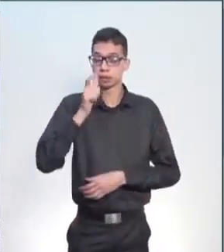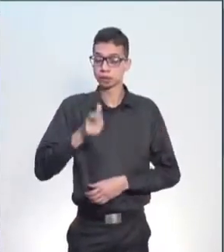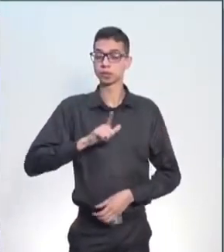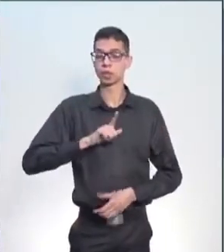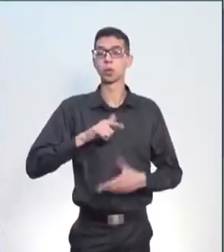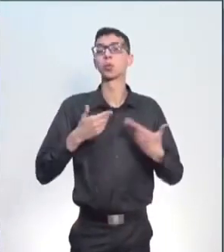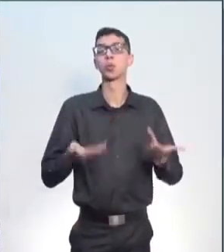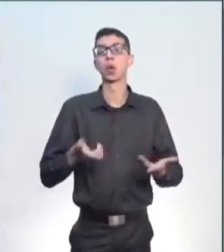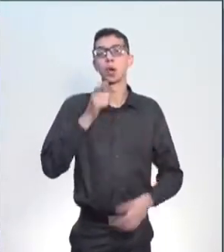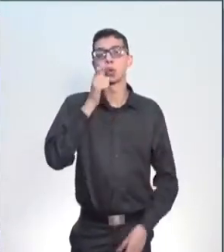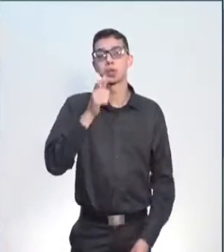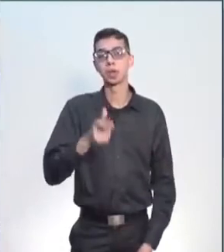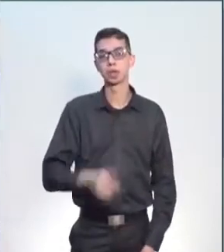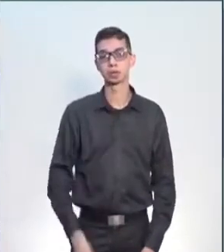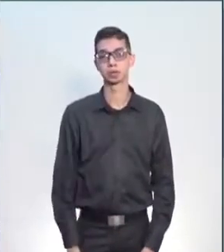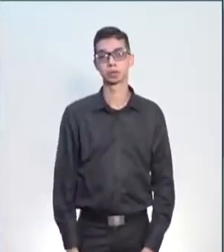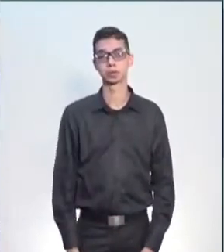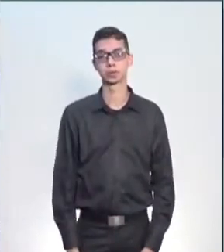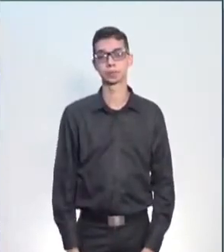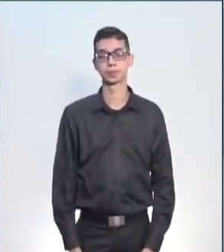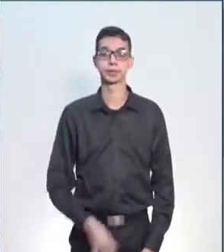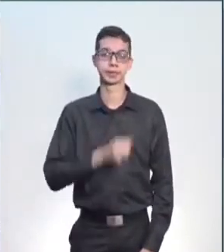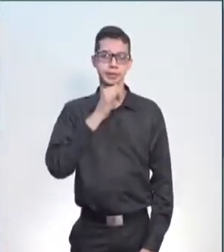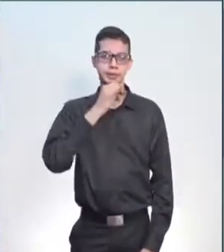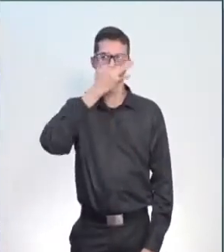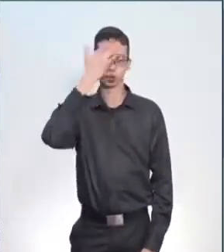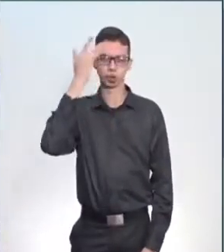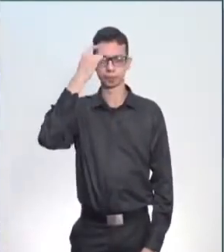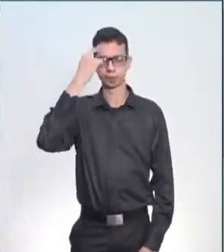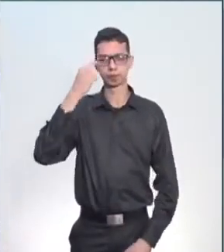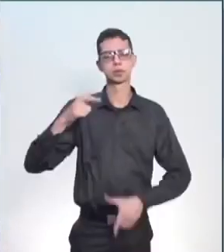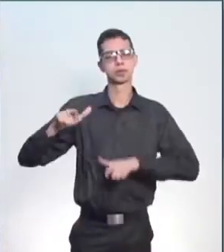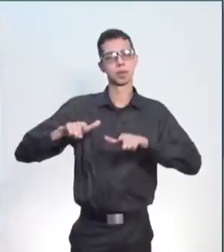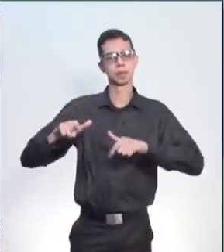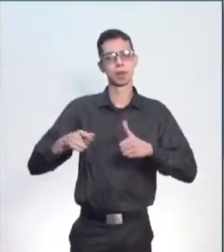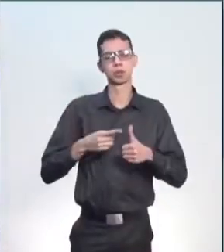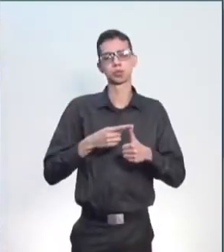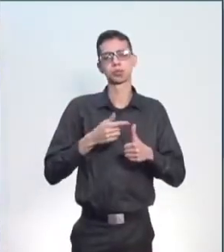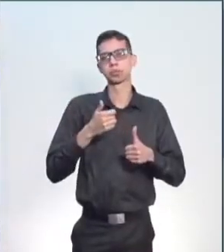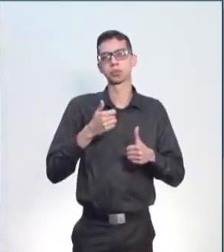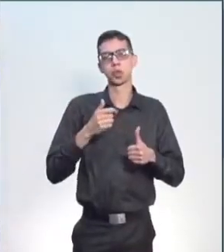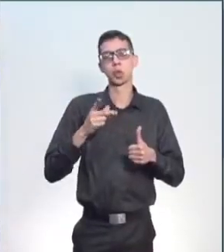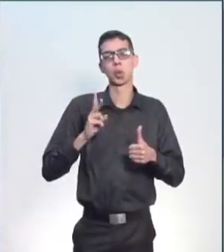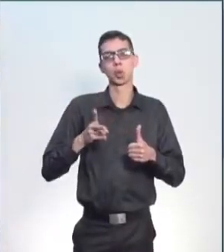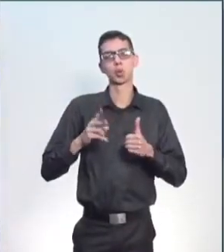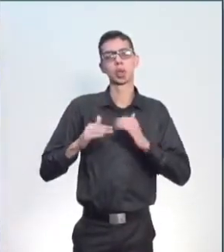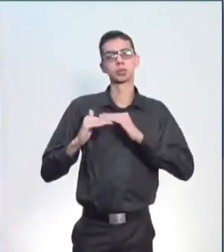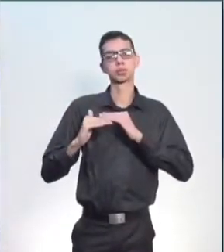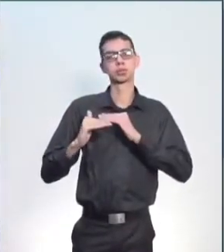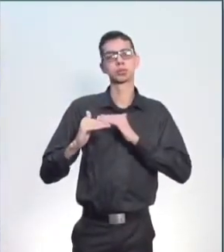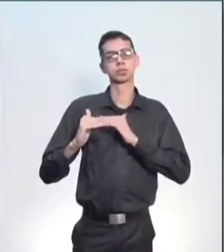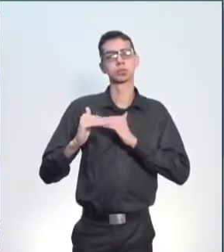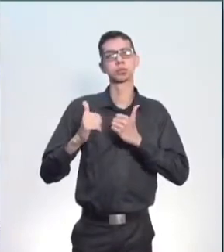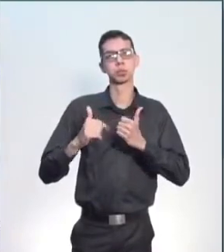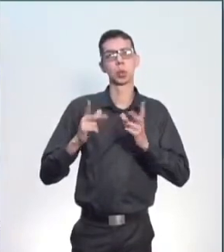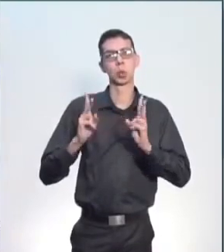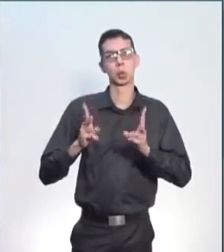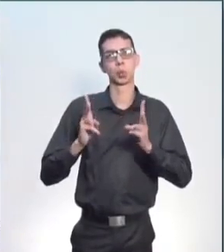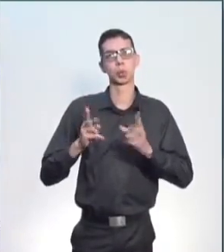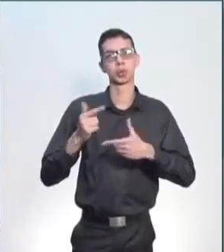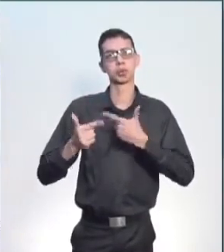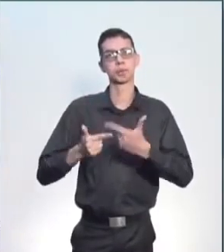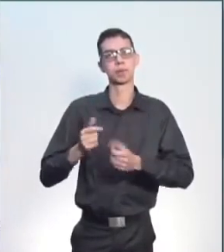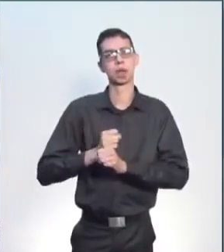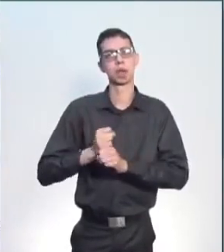esses interesses, né? Muita gente fala assim, estabilidade no emprego. É um interesse interessante. Então, o meu interesse particular de